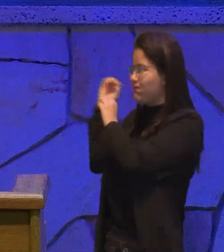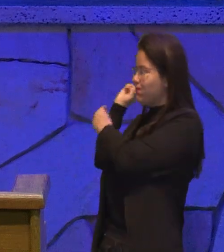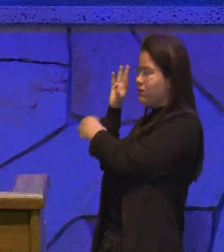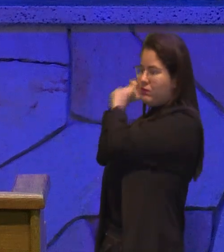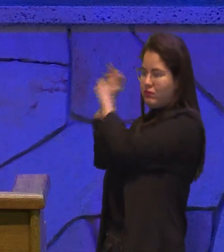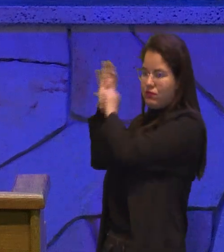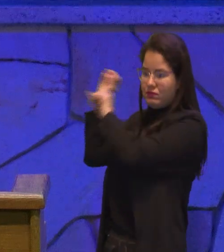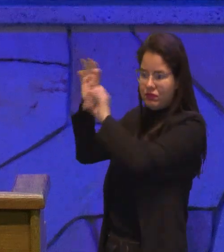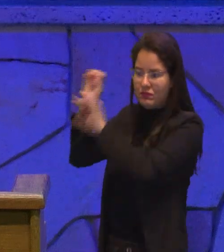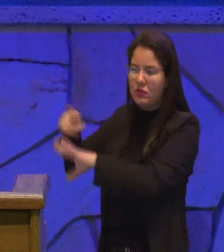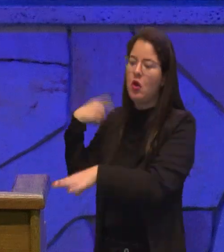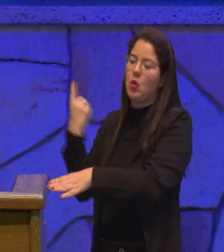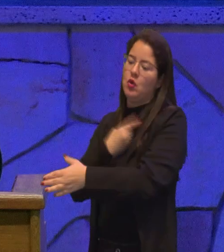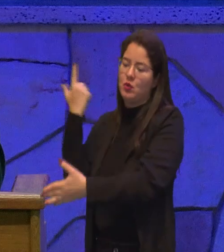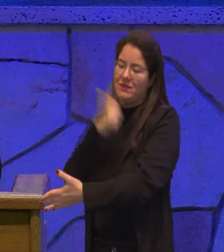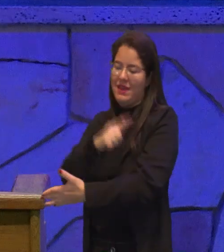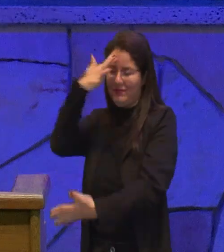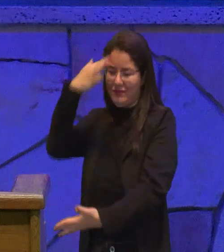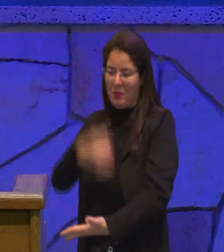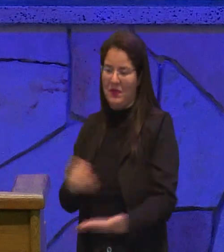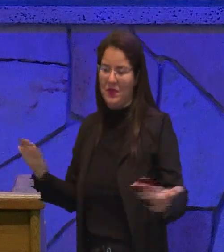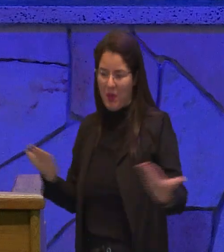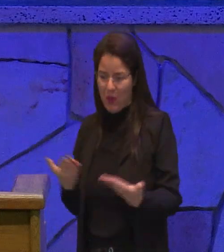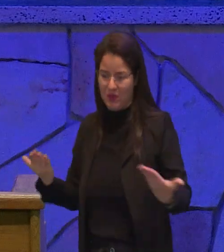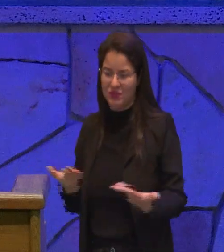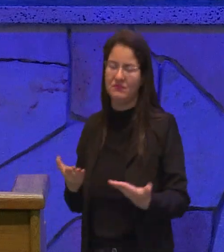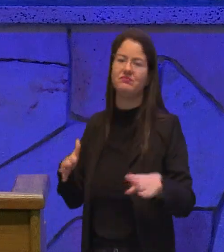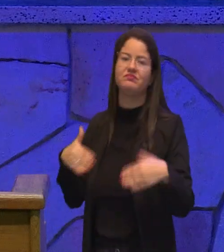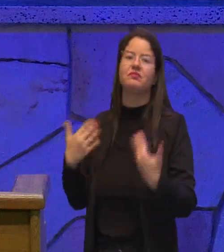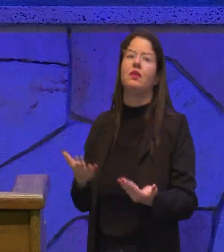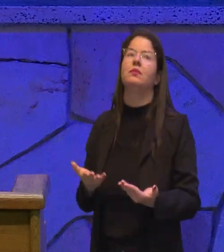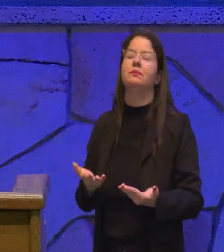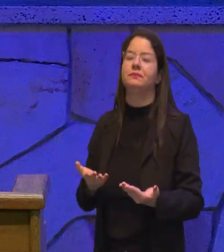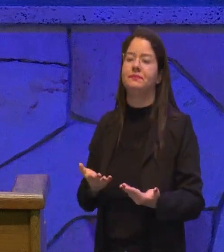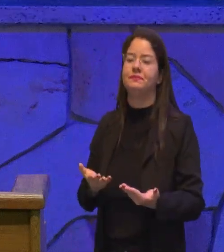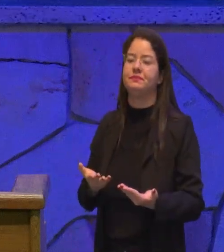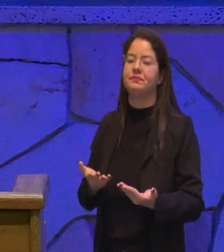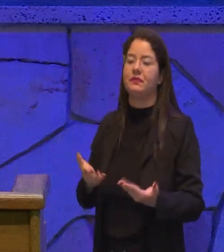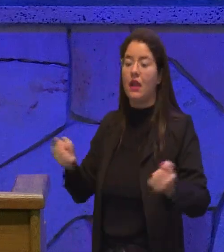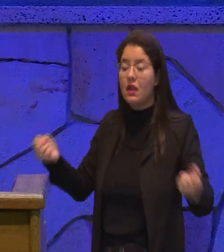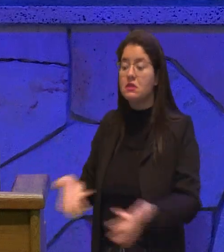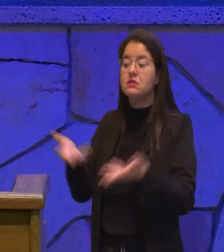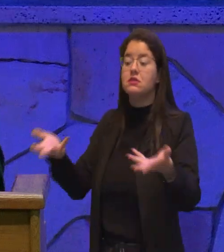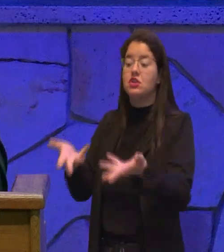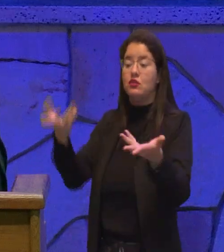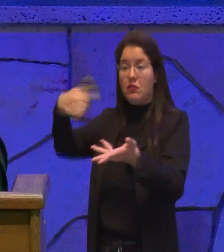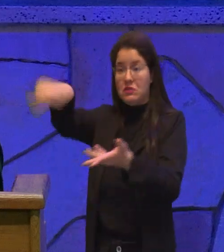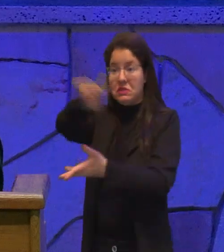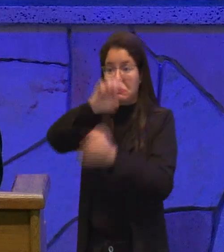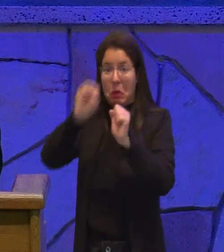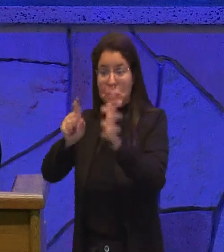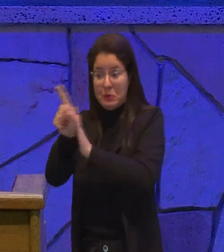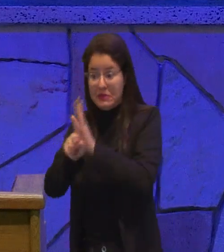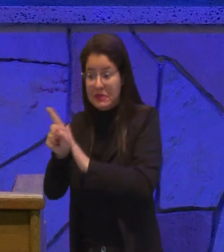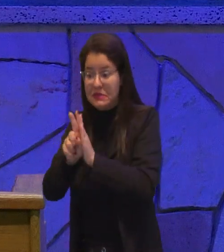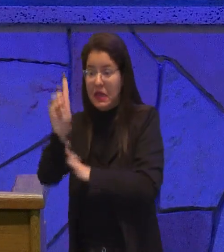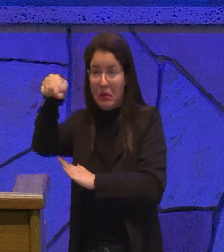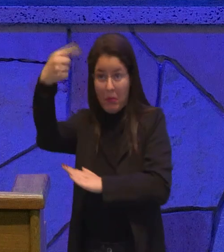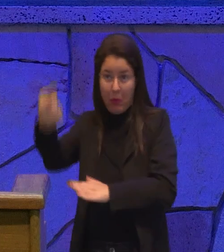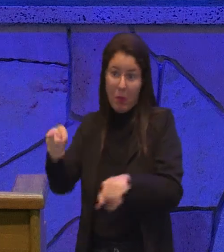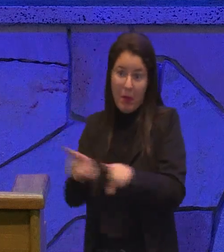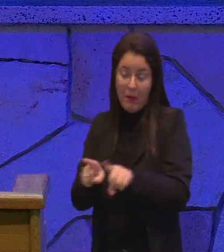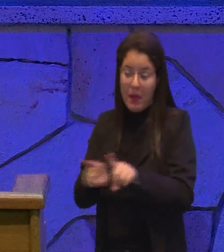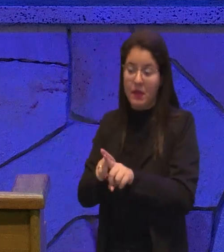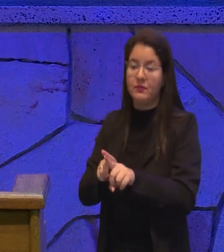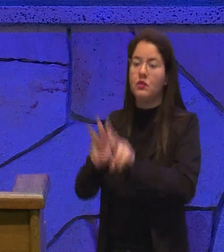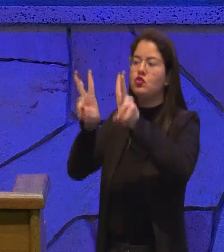nós. Depois destas considerações e incentivando o irmão a pesquisar sobre isso,